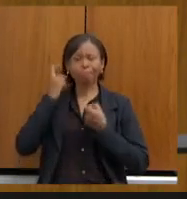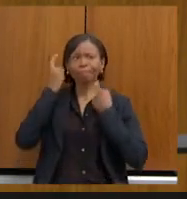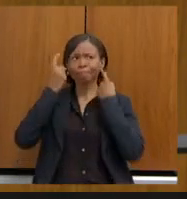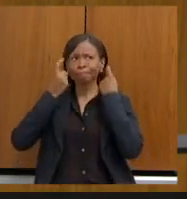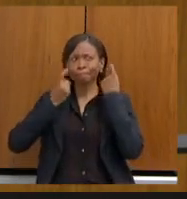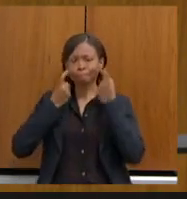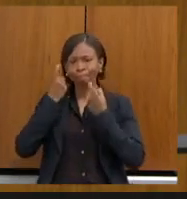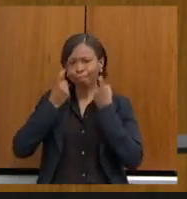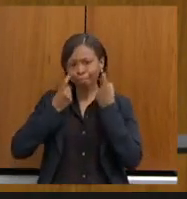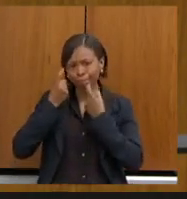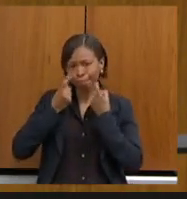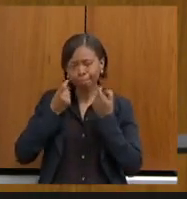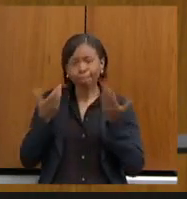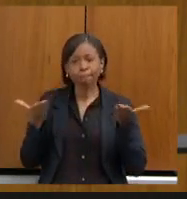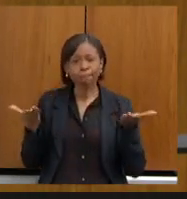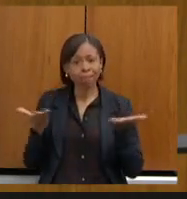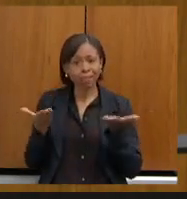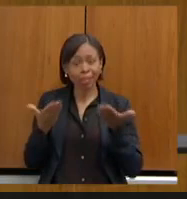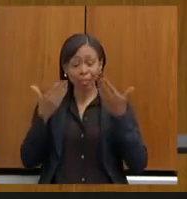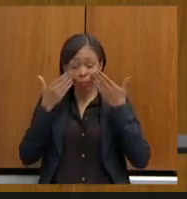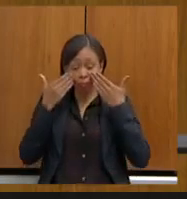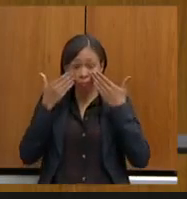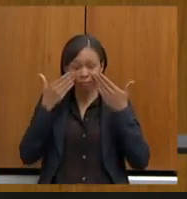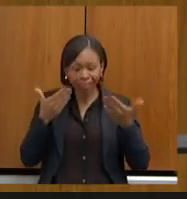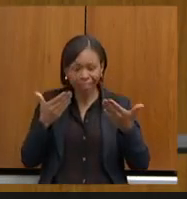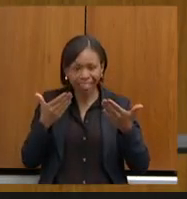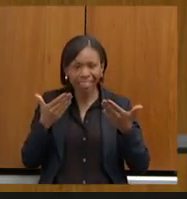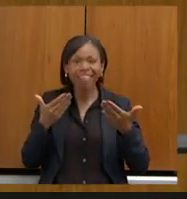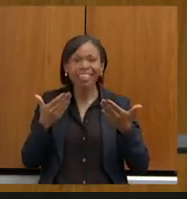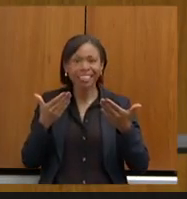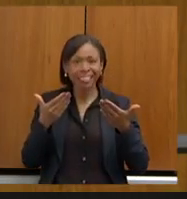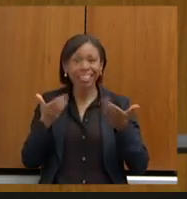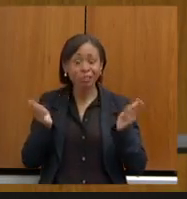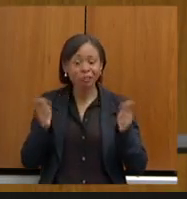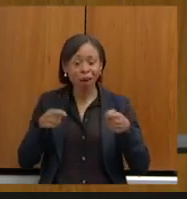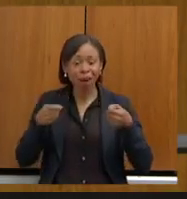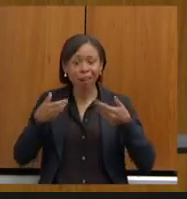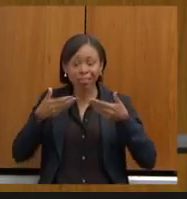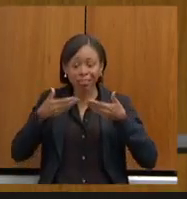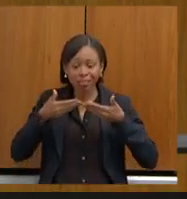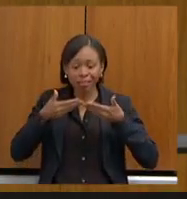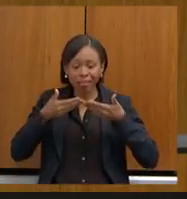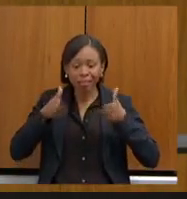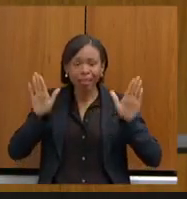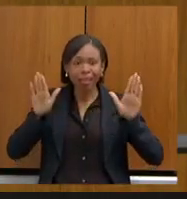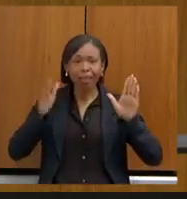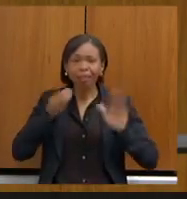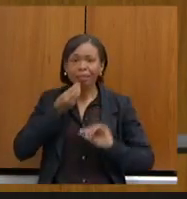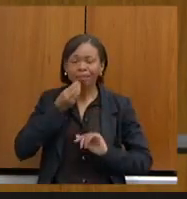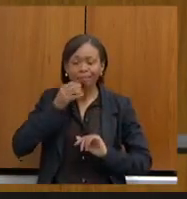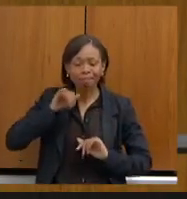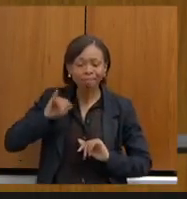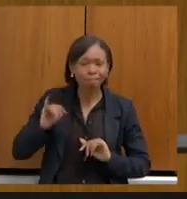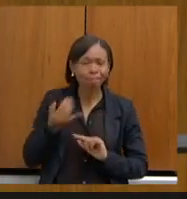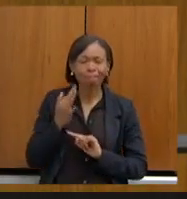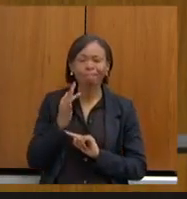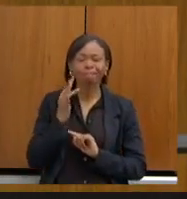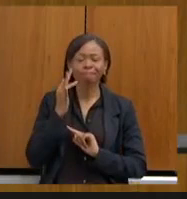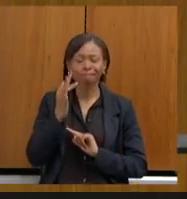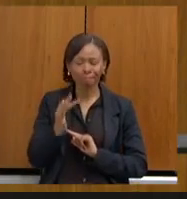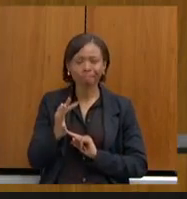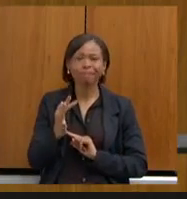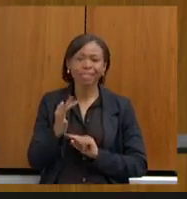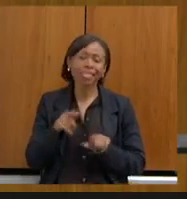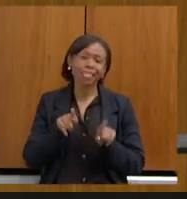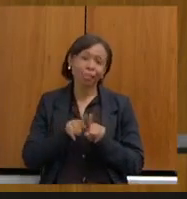e agora a gente vê que existe um horizonte existe uma expectativa é a mesma forma